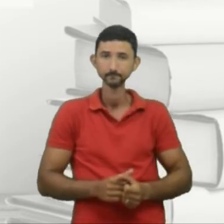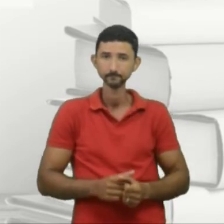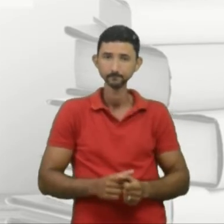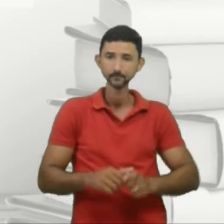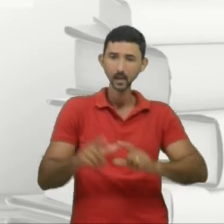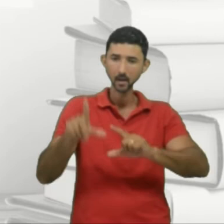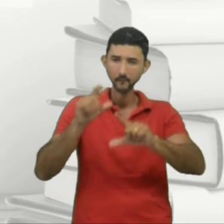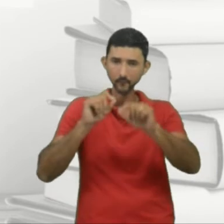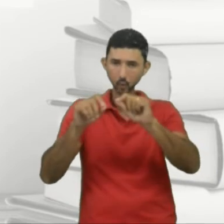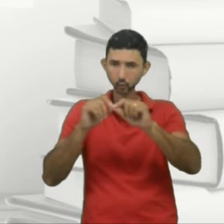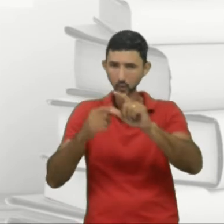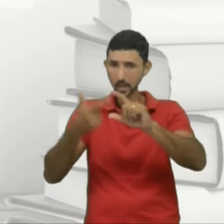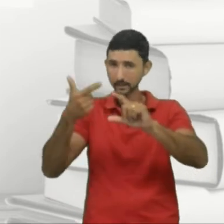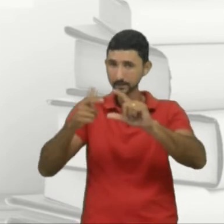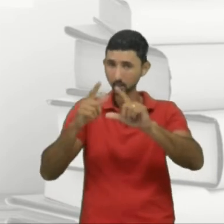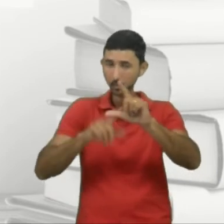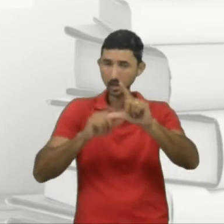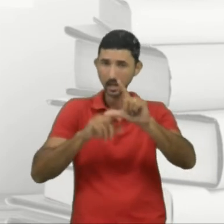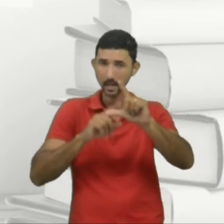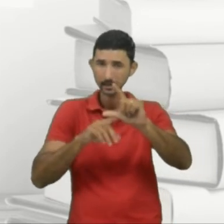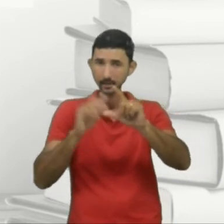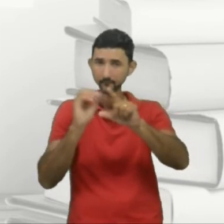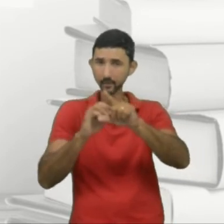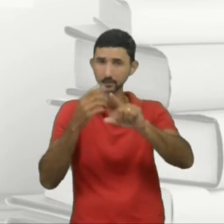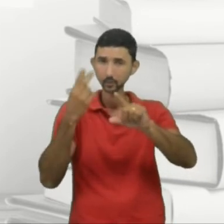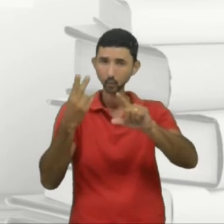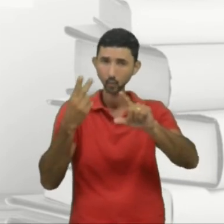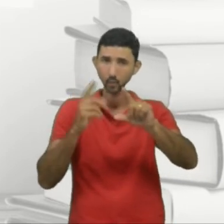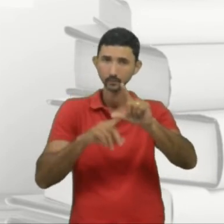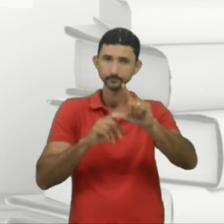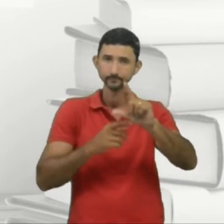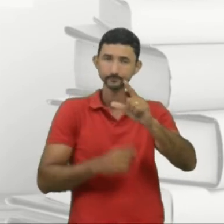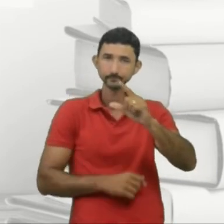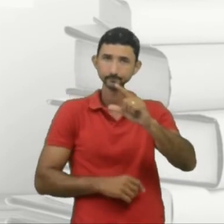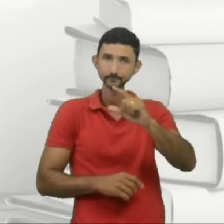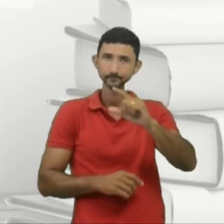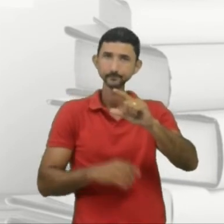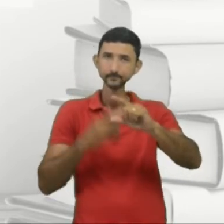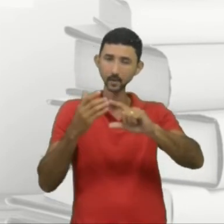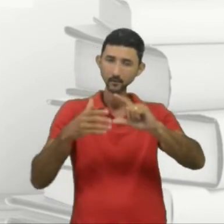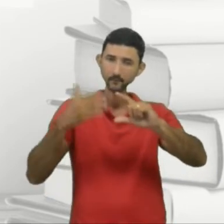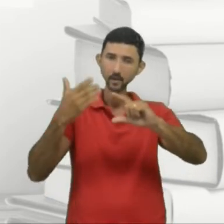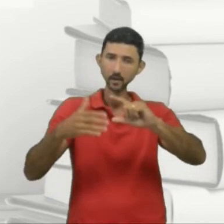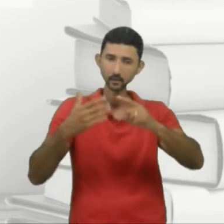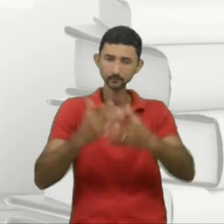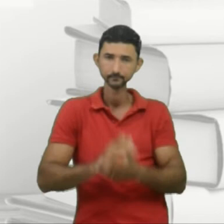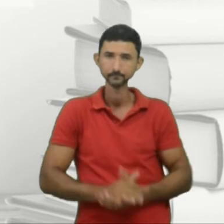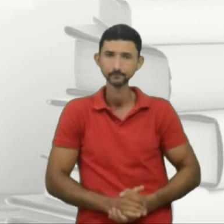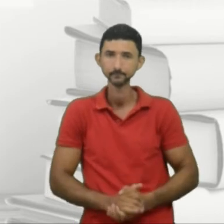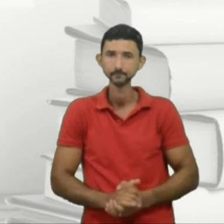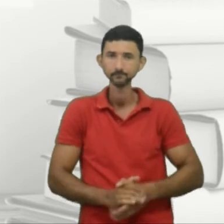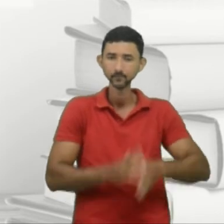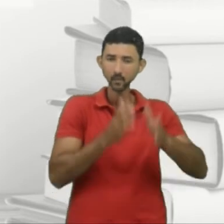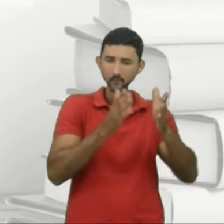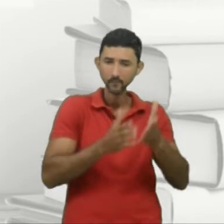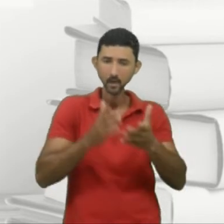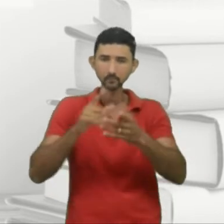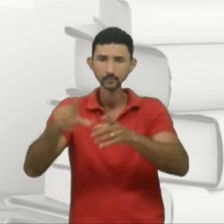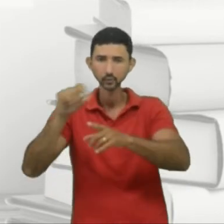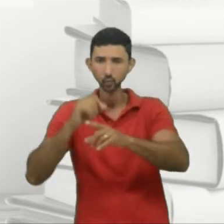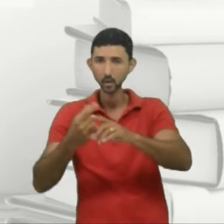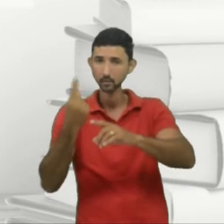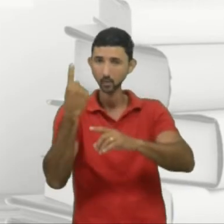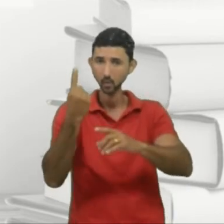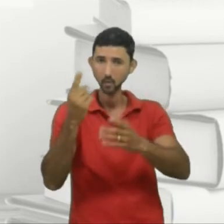eu vou escolher a segunda letra. Aí sobraram 2 letras. É o número de opções para a terceira letra. Aí já escolhi, só